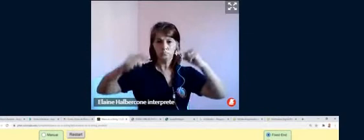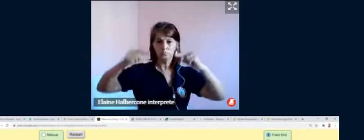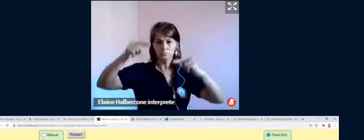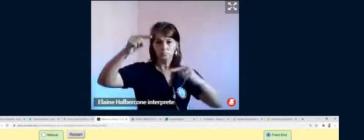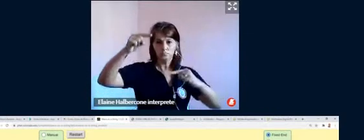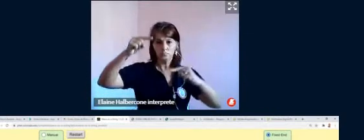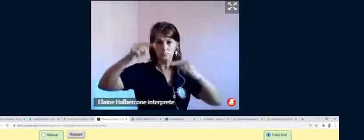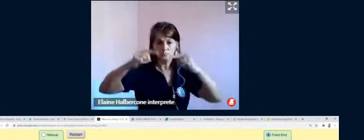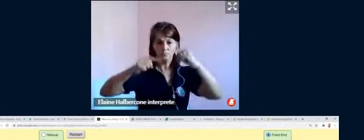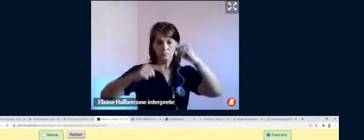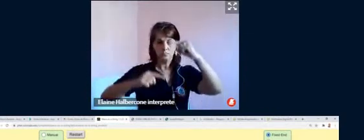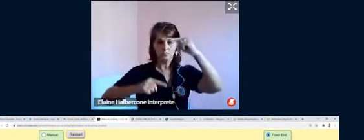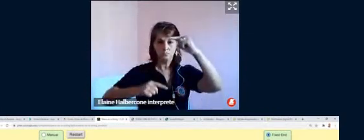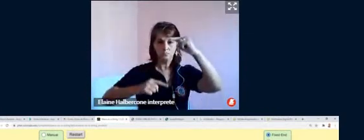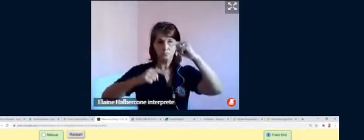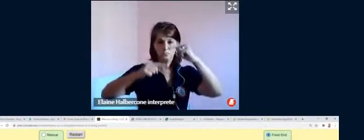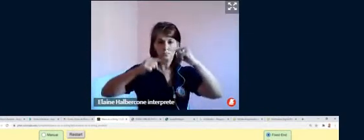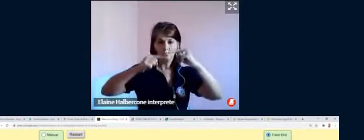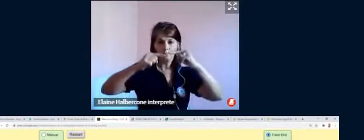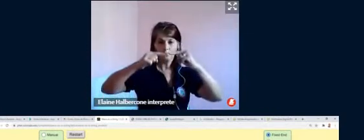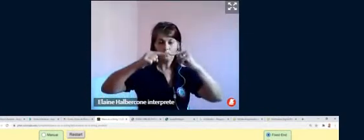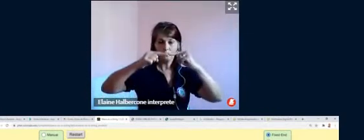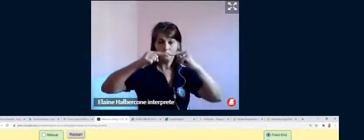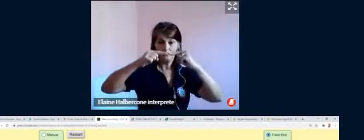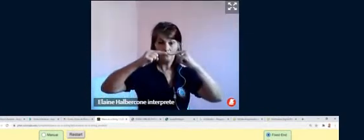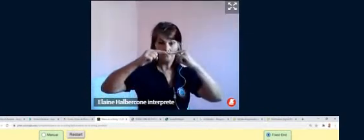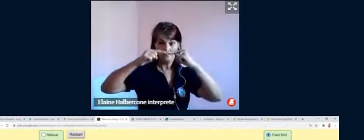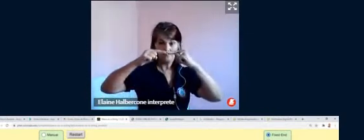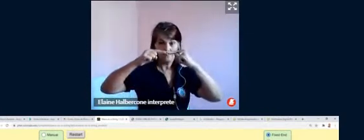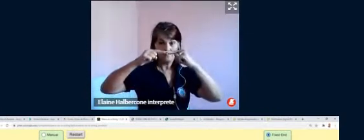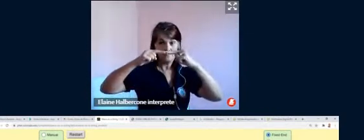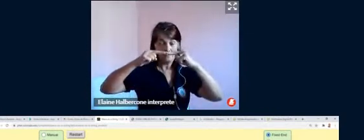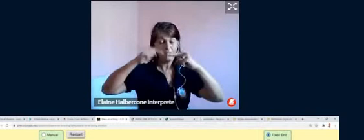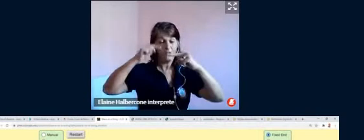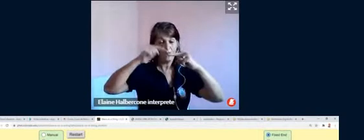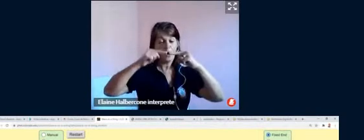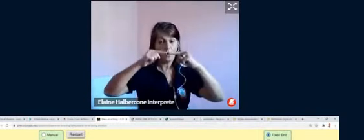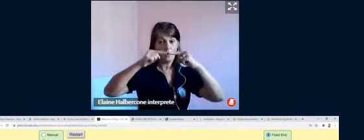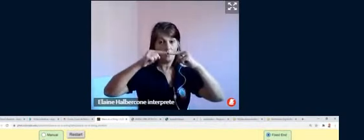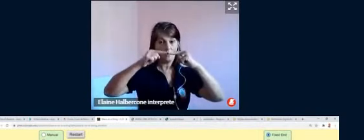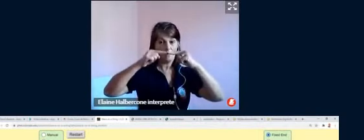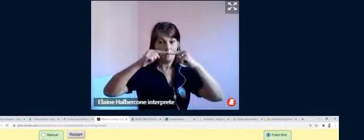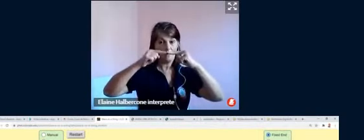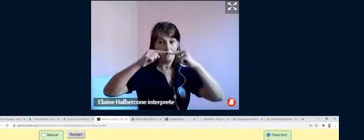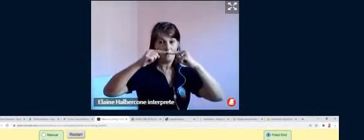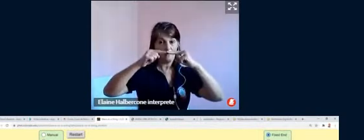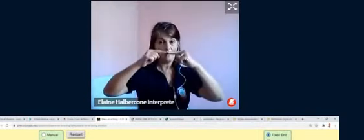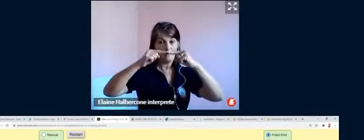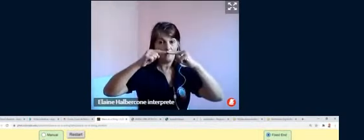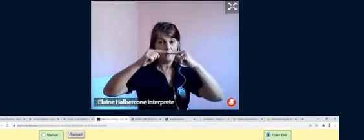fase invertida, um está indo por cima, o outro está indo por baixo. Quando eles se encontram, eles sofrem